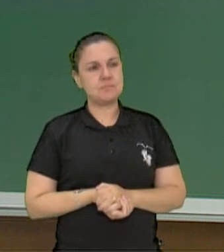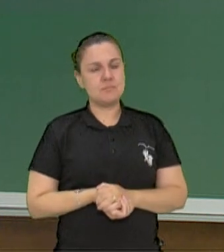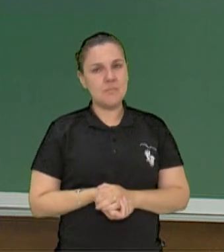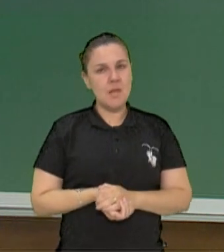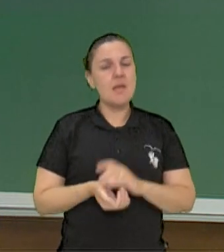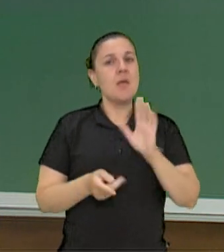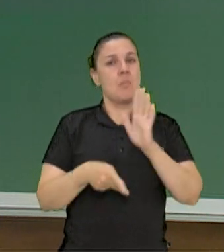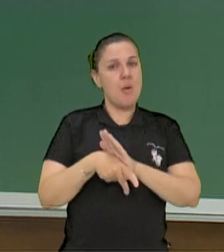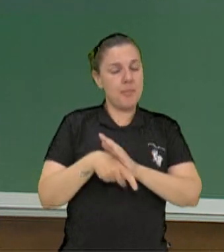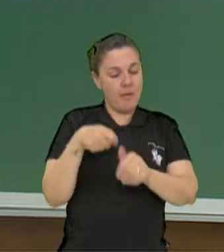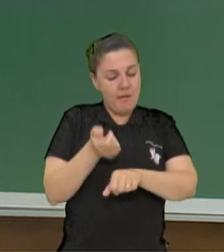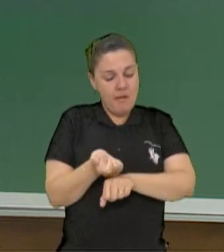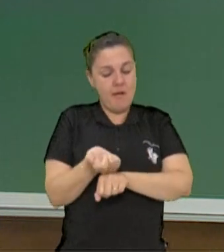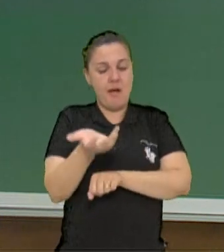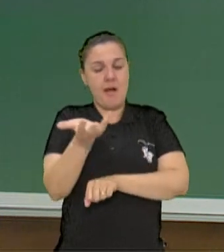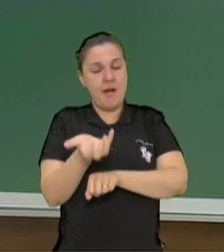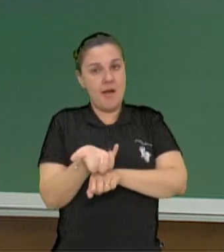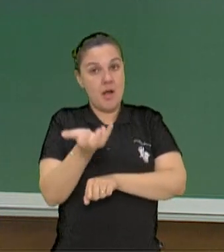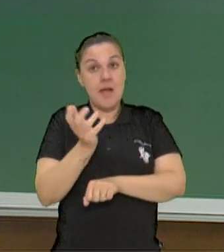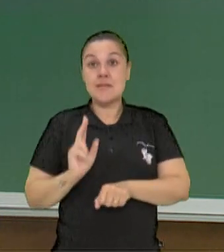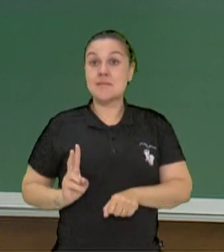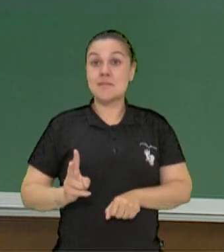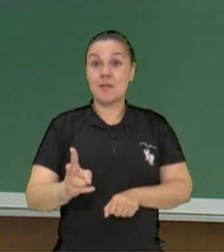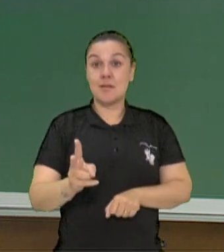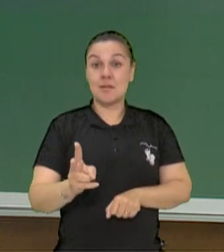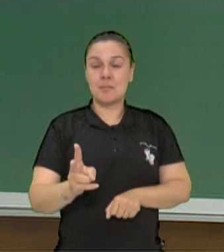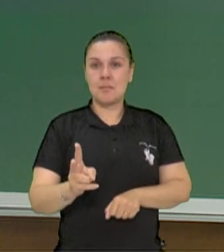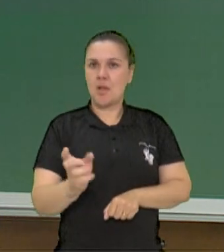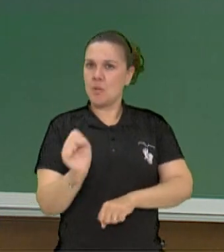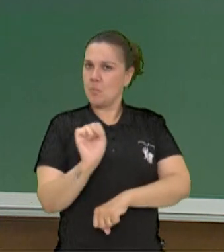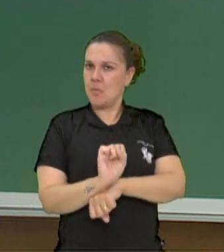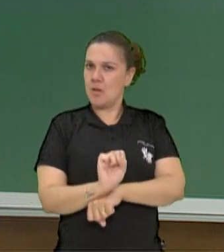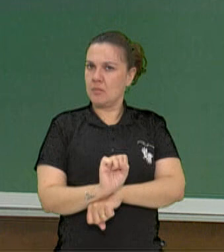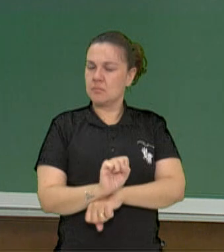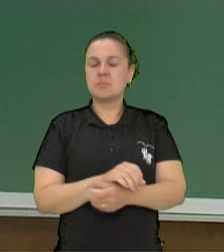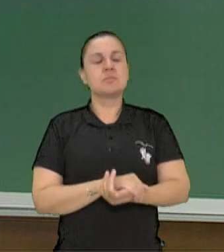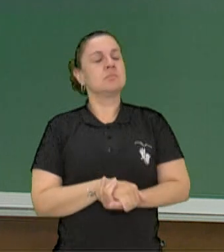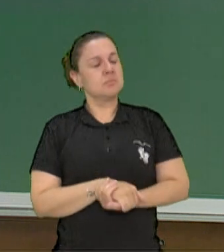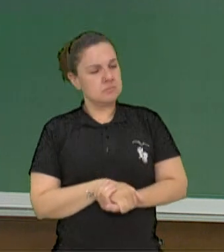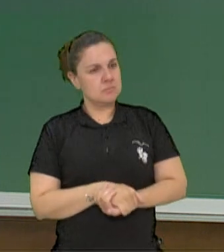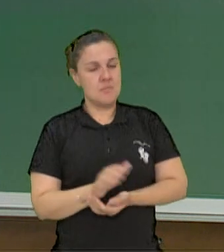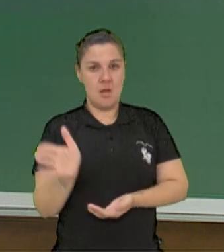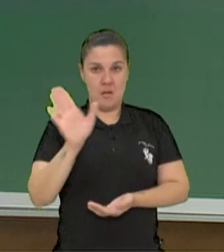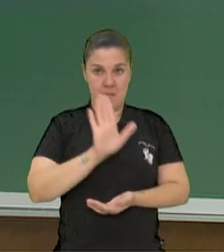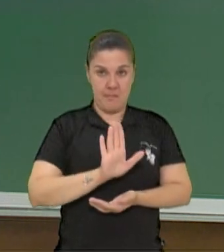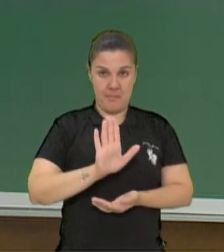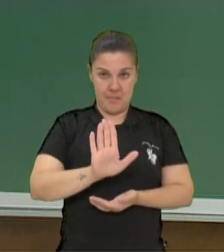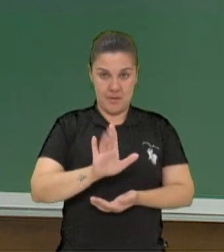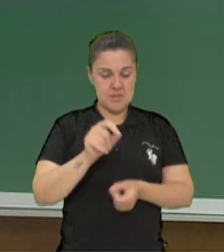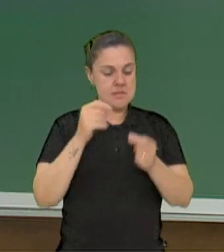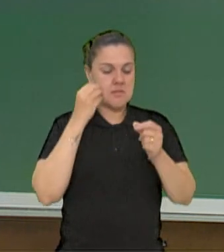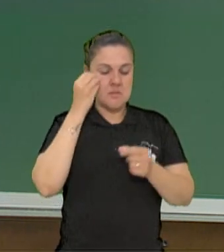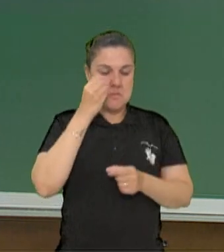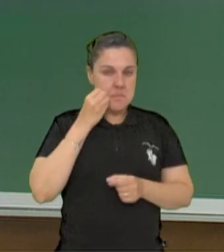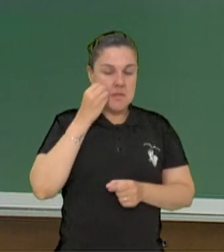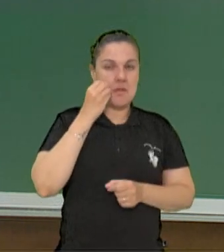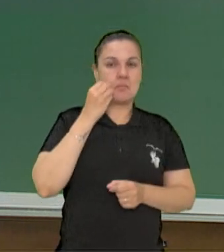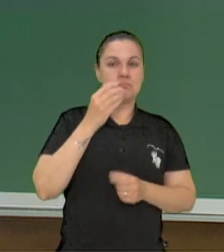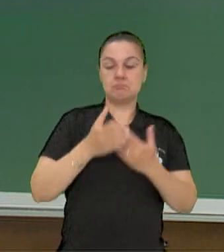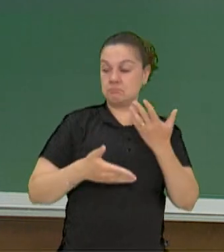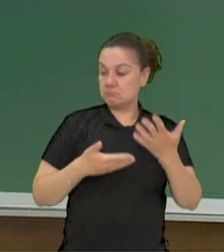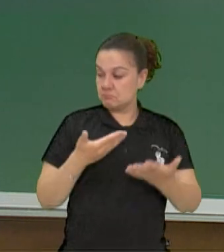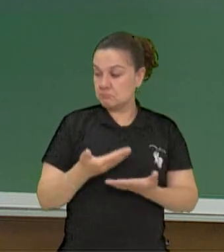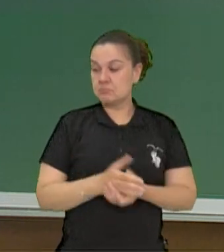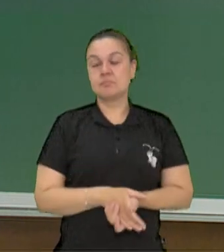de radiação, ela ocorre continuamente. Eles pensavam desse jeito. Só que eles fizeram testes,